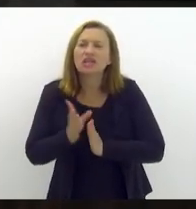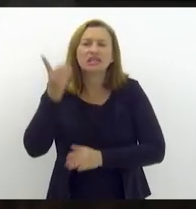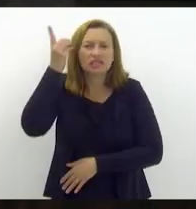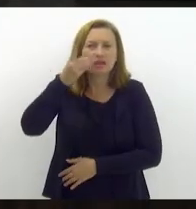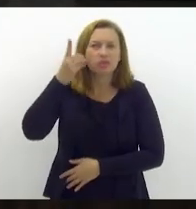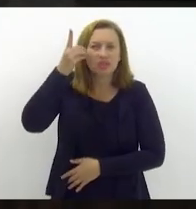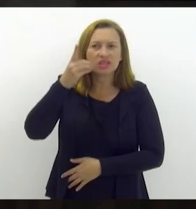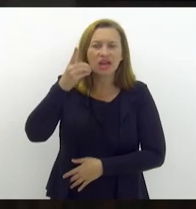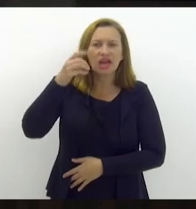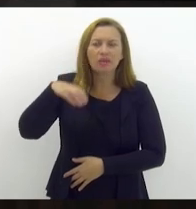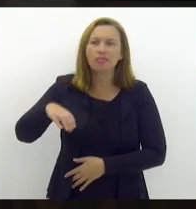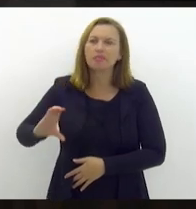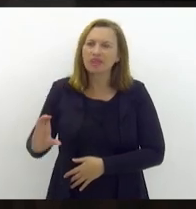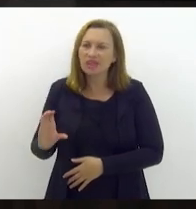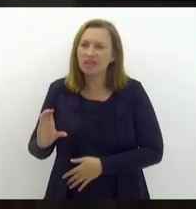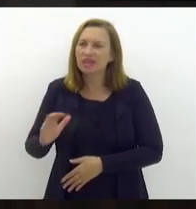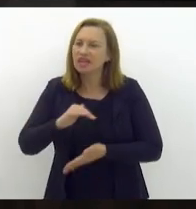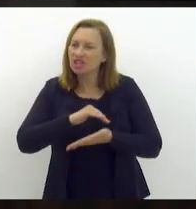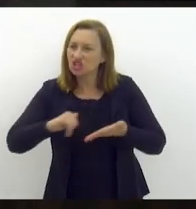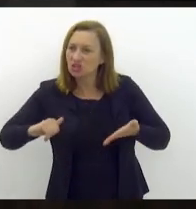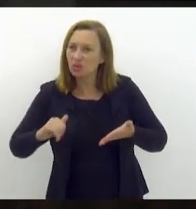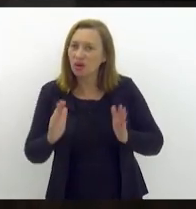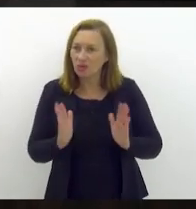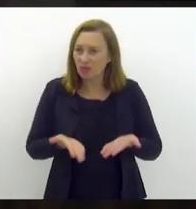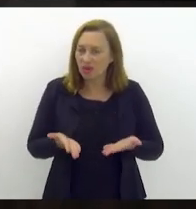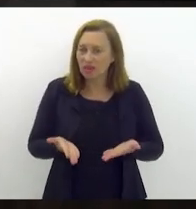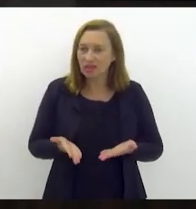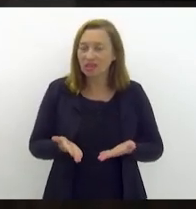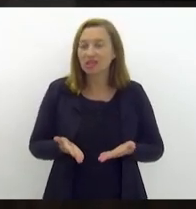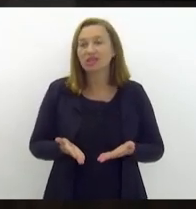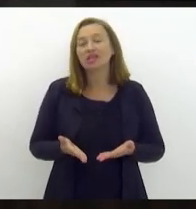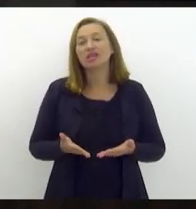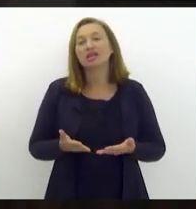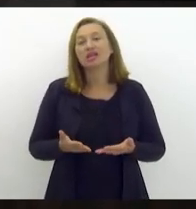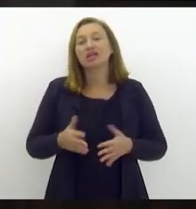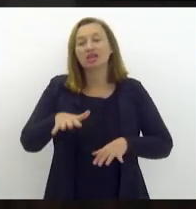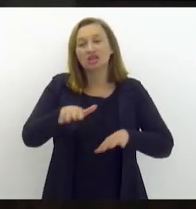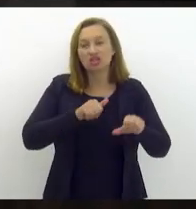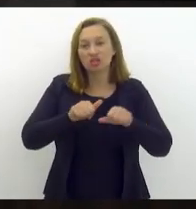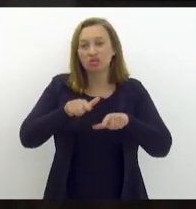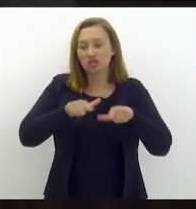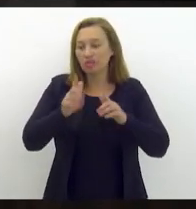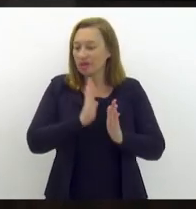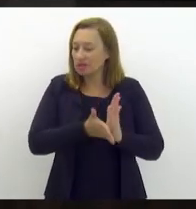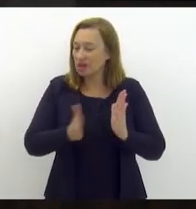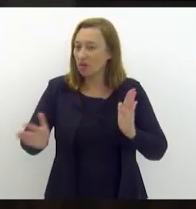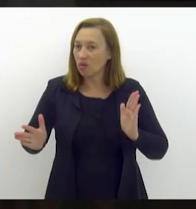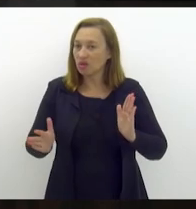deputado Carlos Mink e acaba de retirar. Ainda assim, a presidência chama os trabalhos à ordem